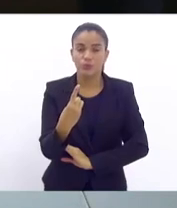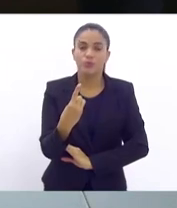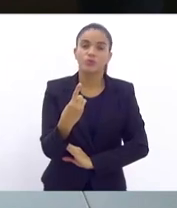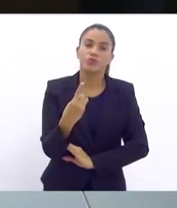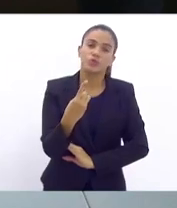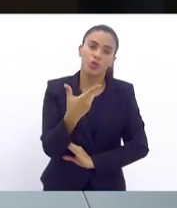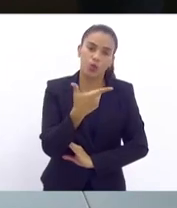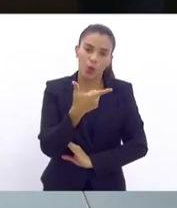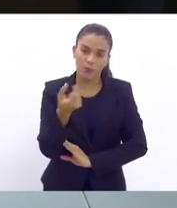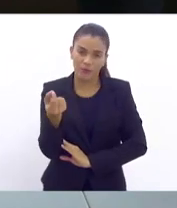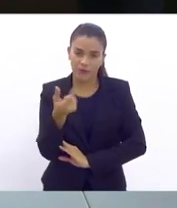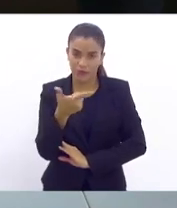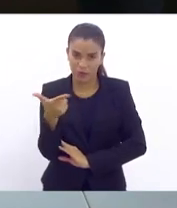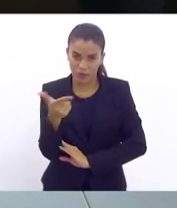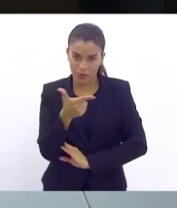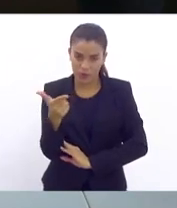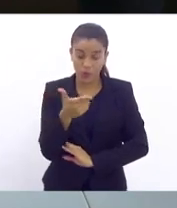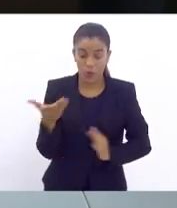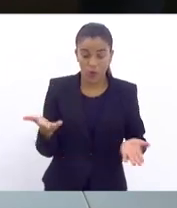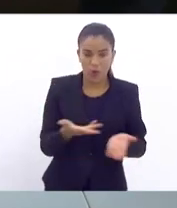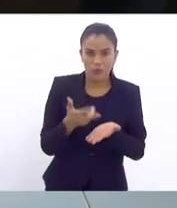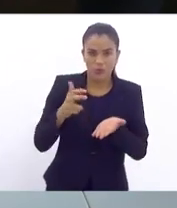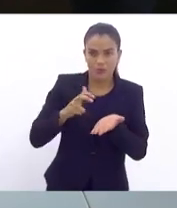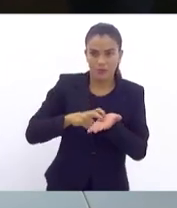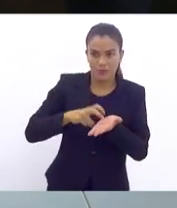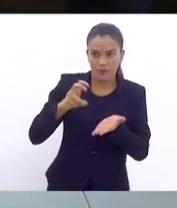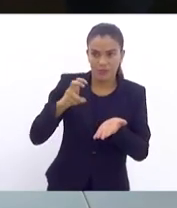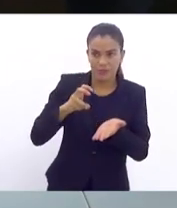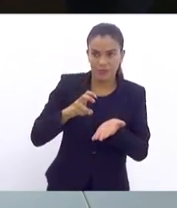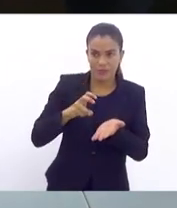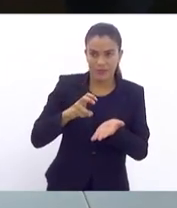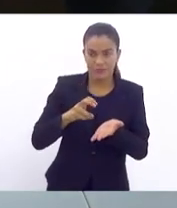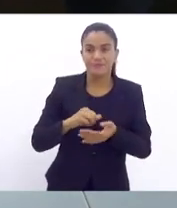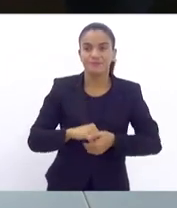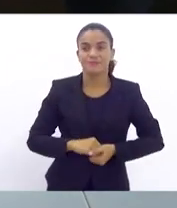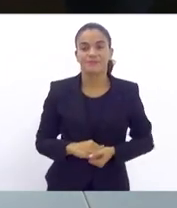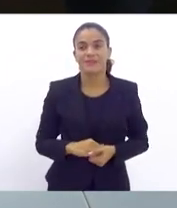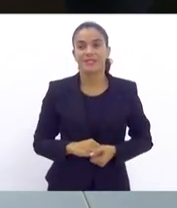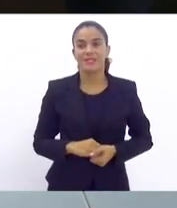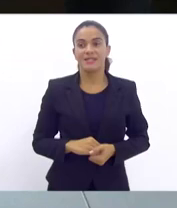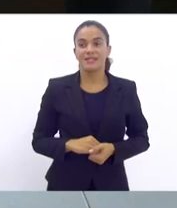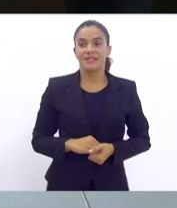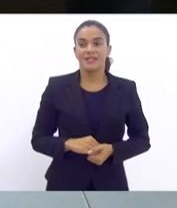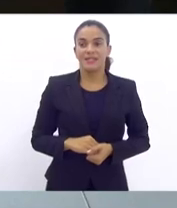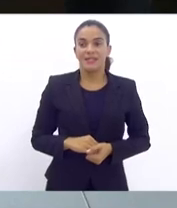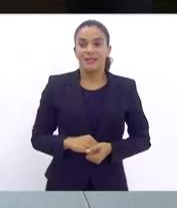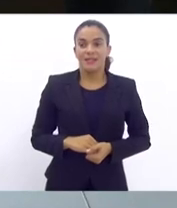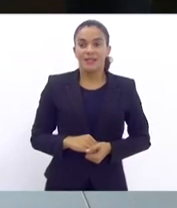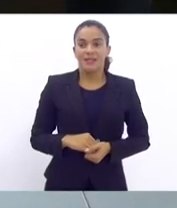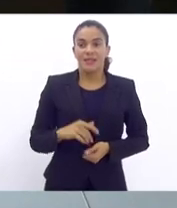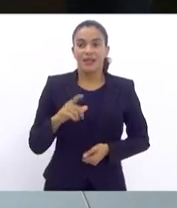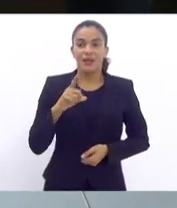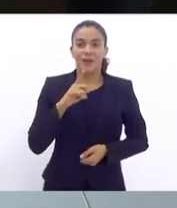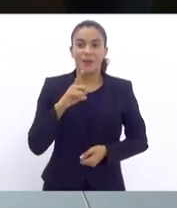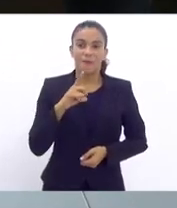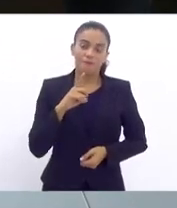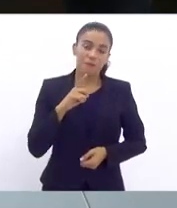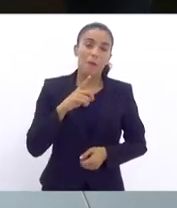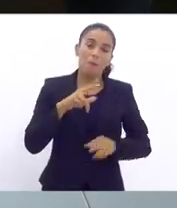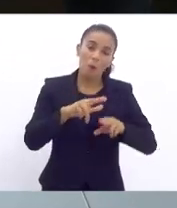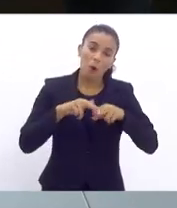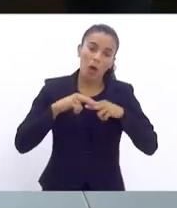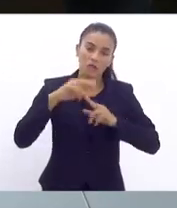hoje de manhã por causa da virato do regime de recuperação